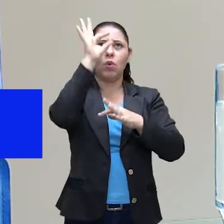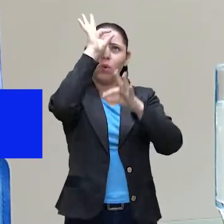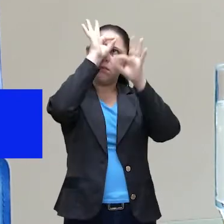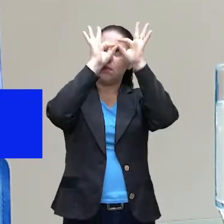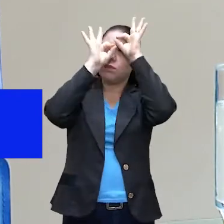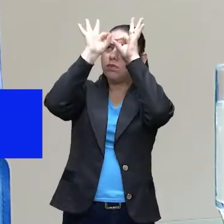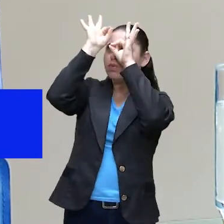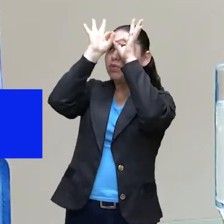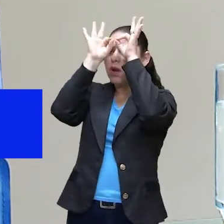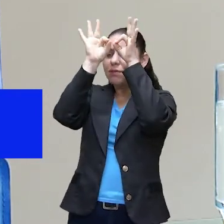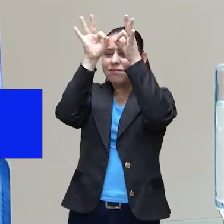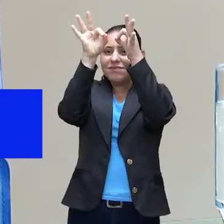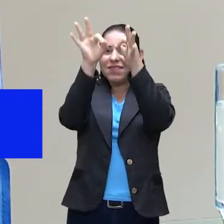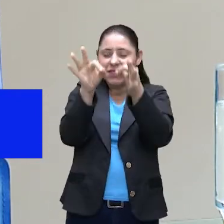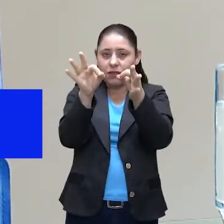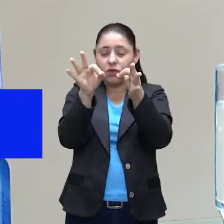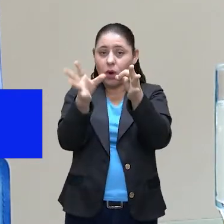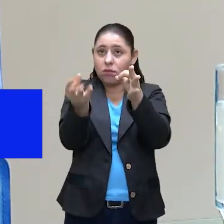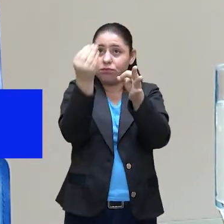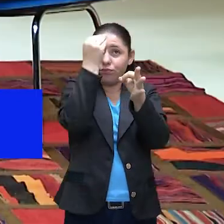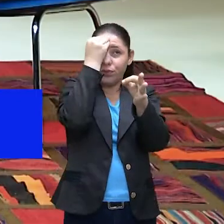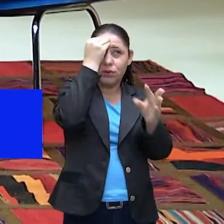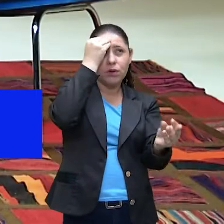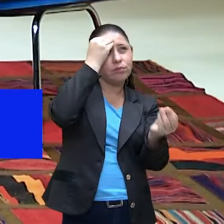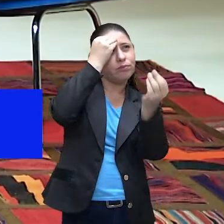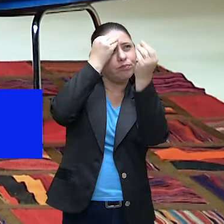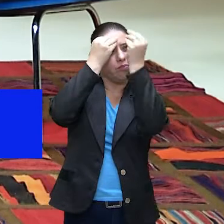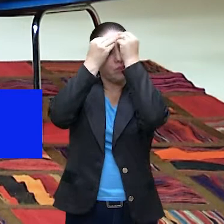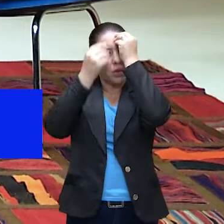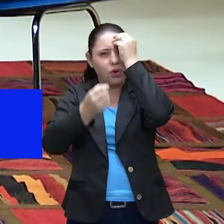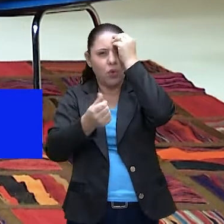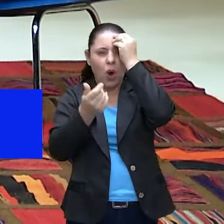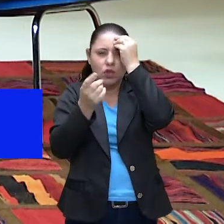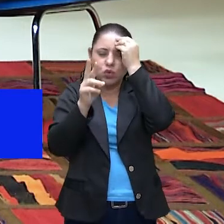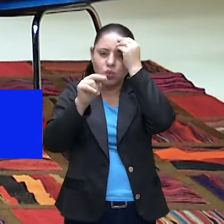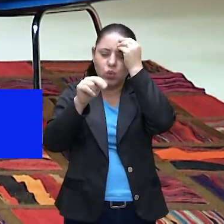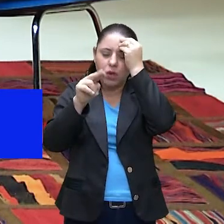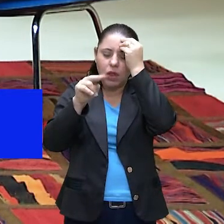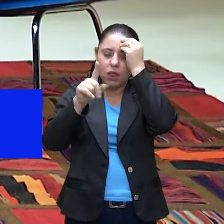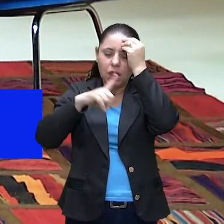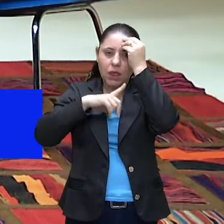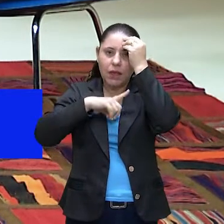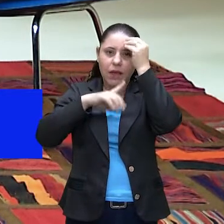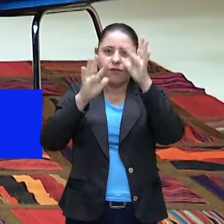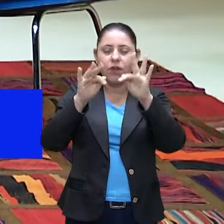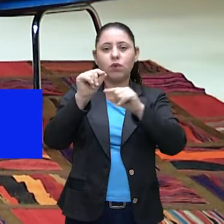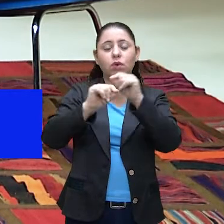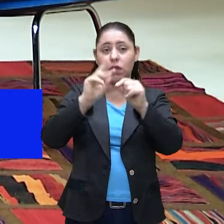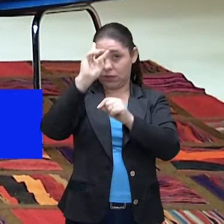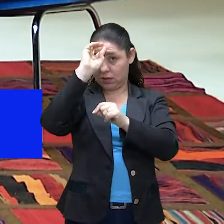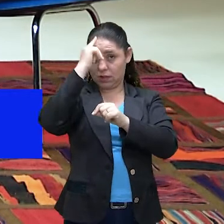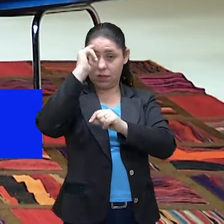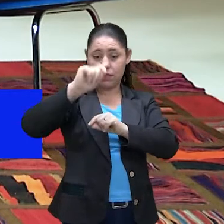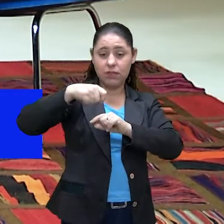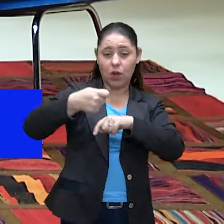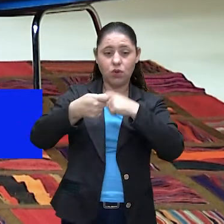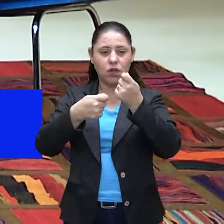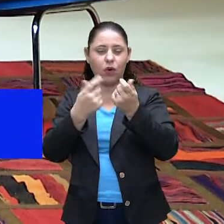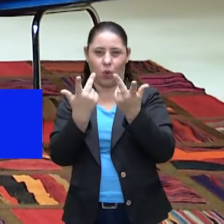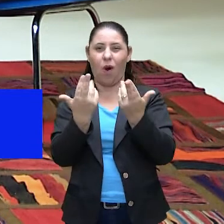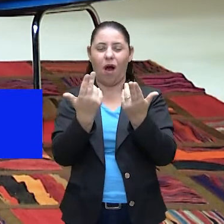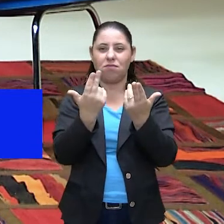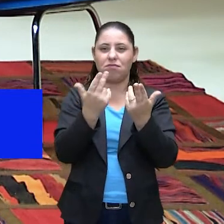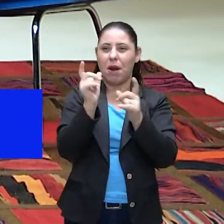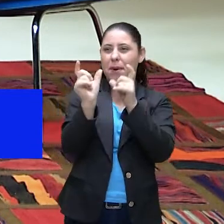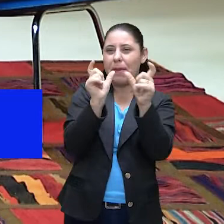montagem simbológica desse arquivamento infinito quase de possibilidades simbológicas